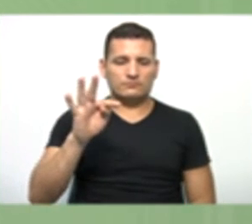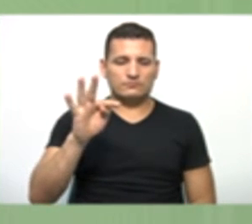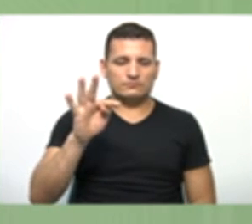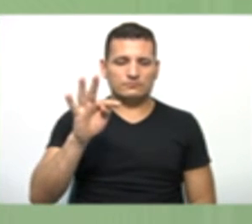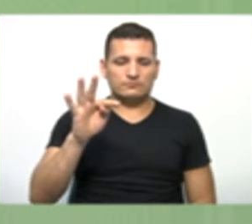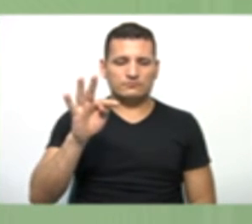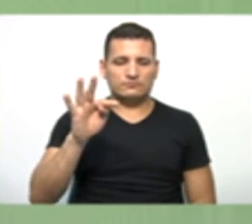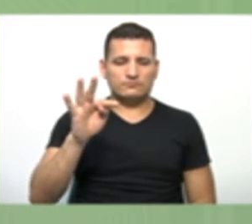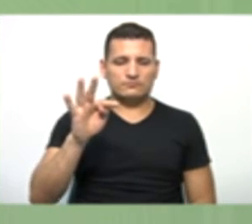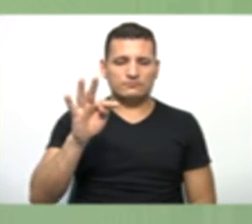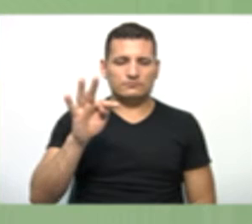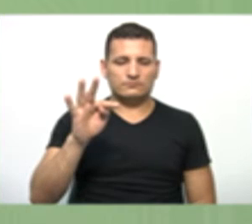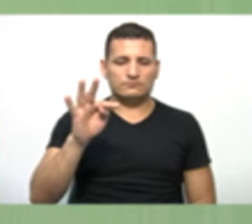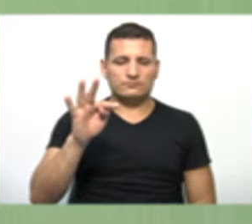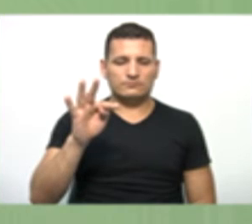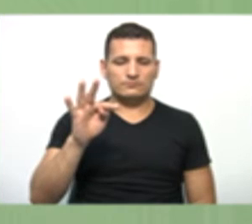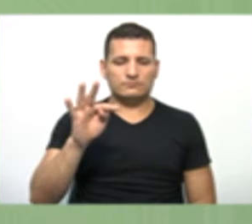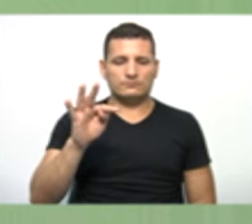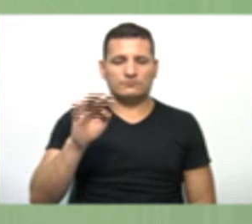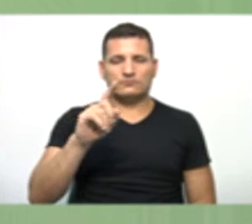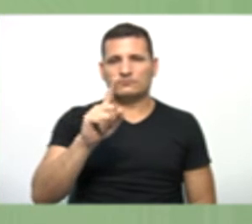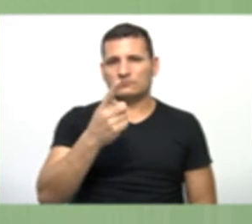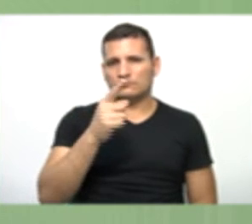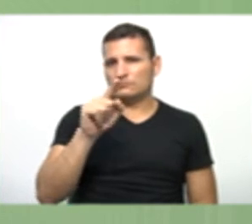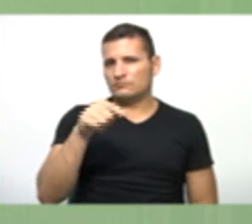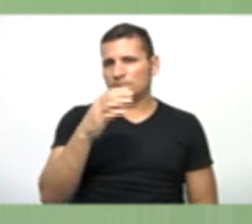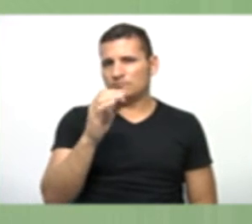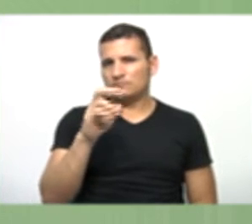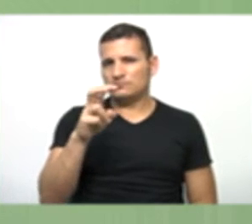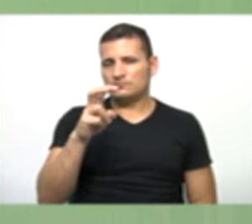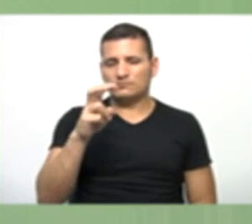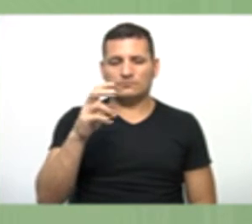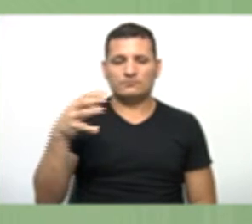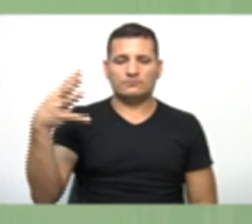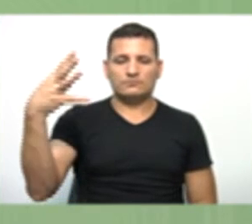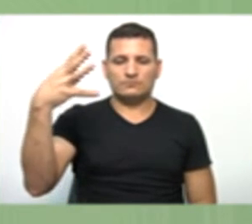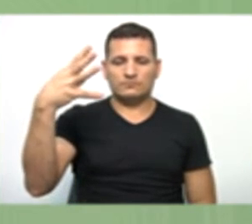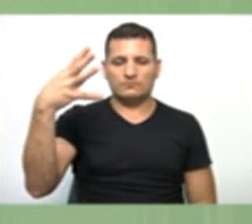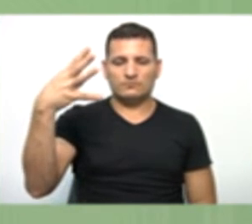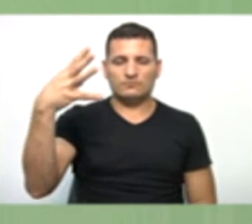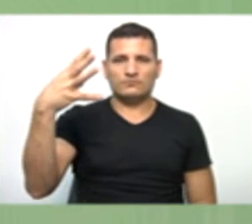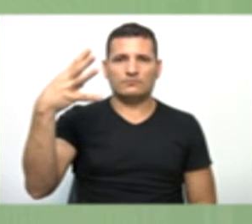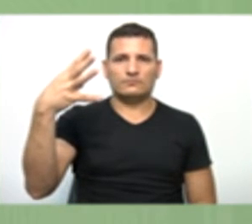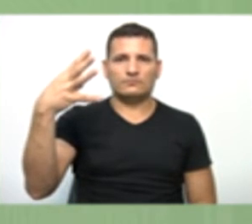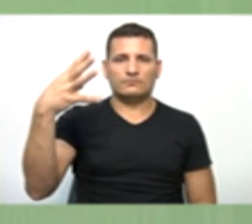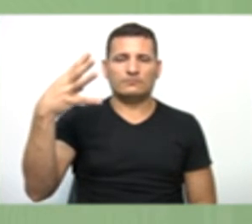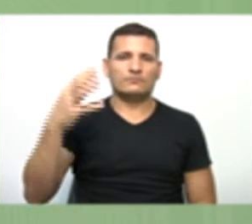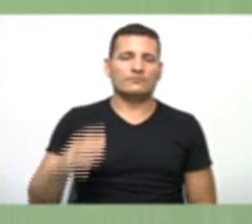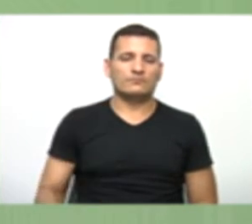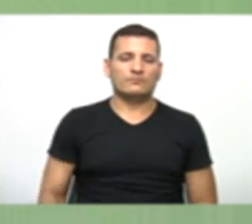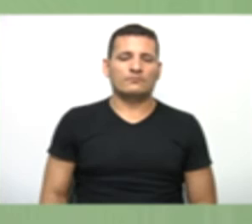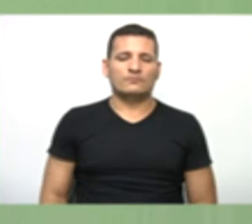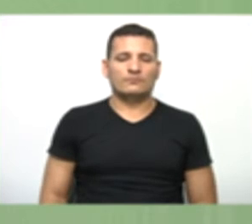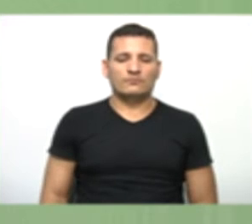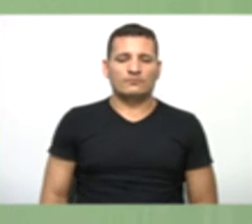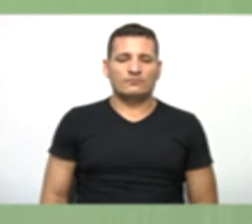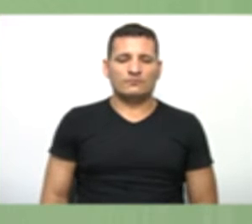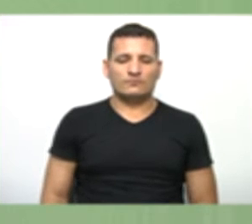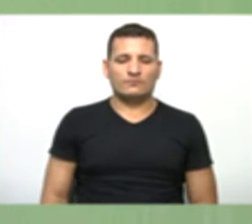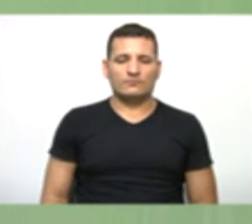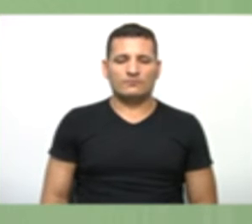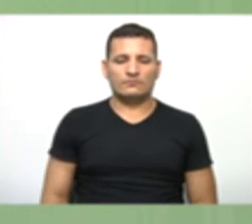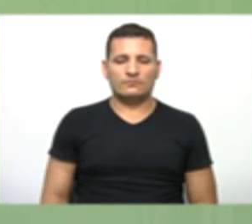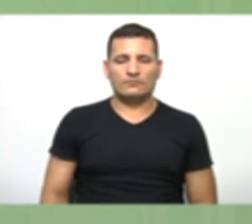Nesse caso, a gente já fez aqui o 1,05 elevado a 4. 1,05 elevado a 4, Rafael? Daria